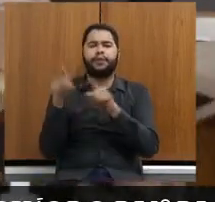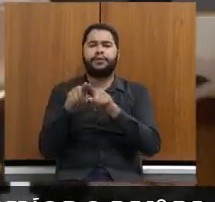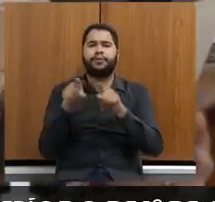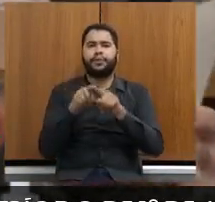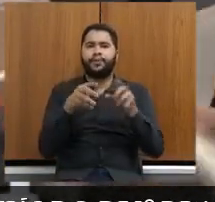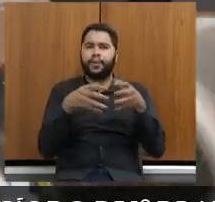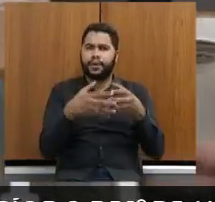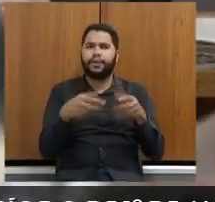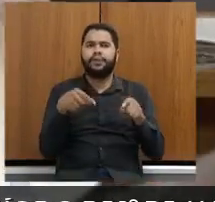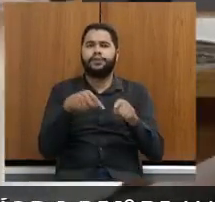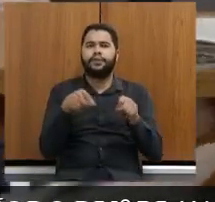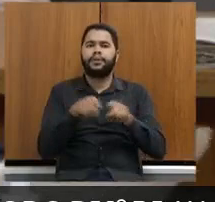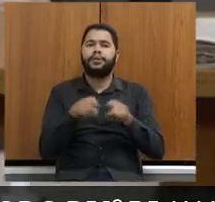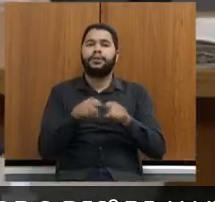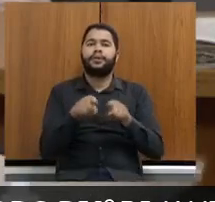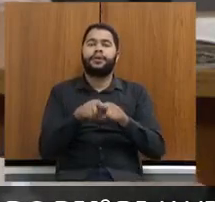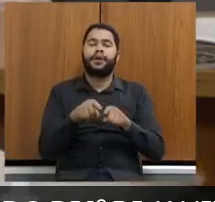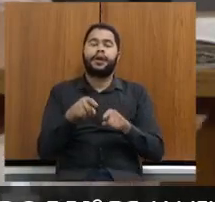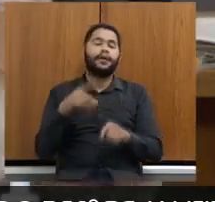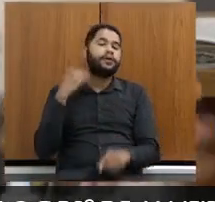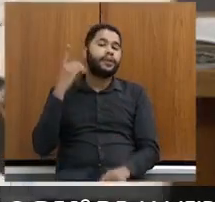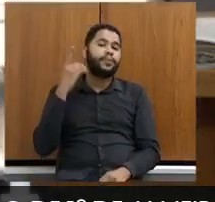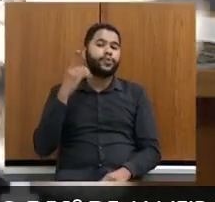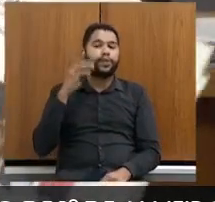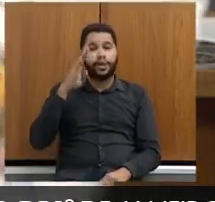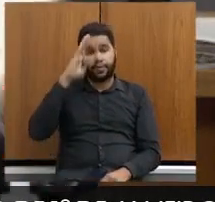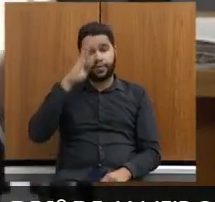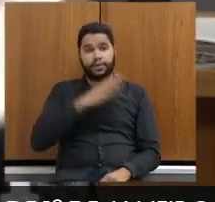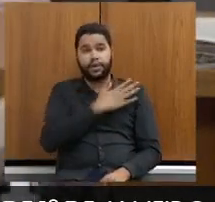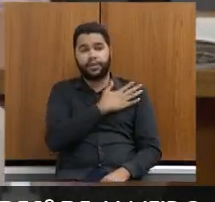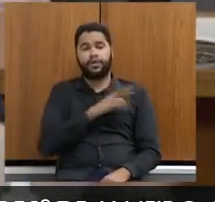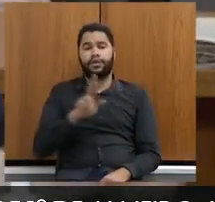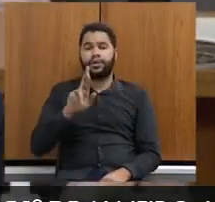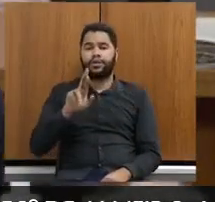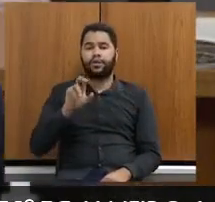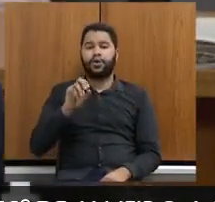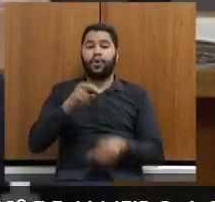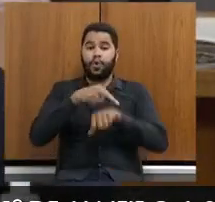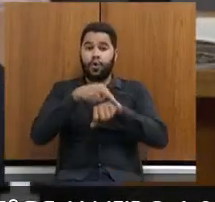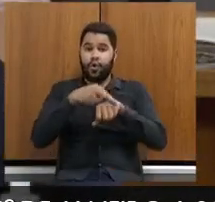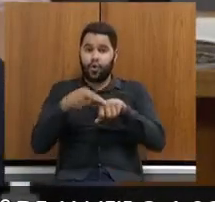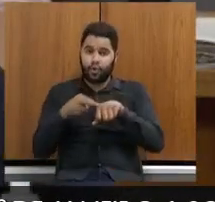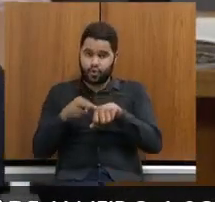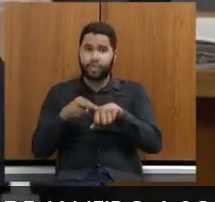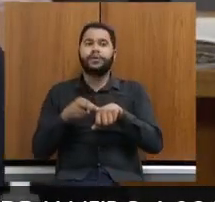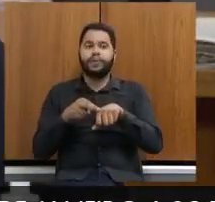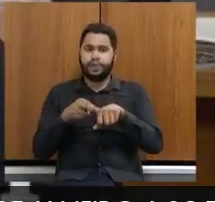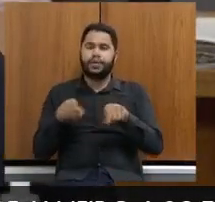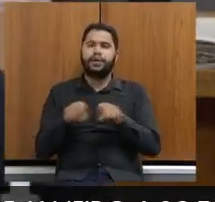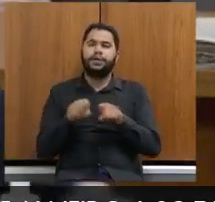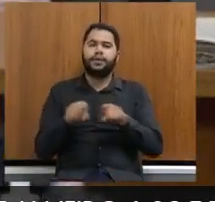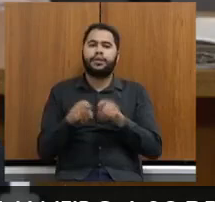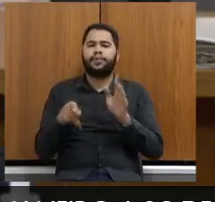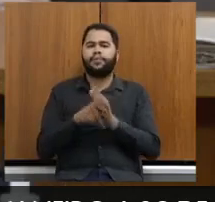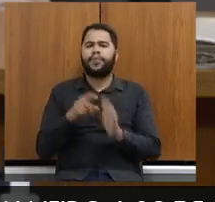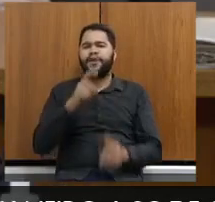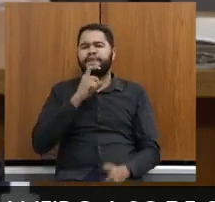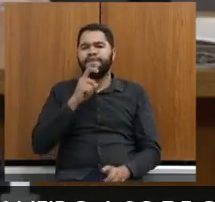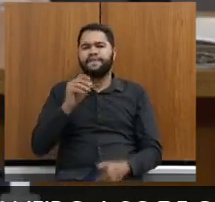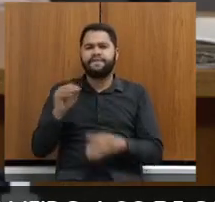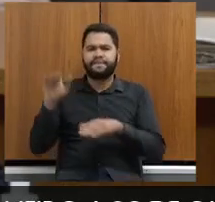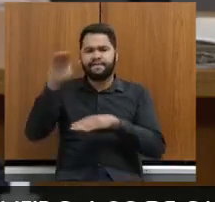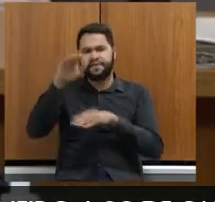exemplo aqui do nosso querido Deputado Sargento Rodrigues que deu um conforto maior a tropa né com seu kit aí de freezer micro-ondas